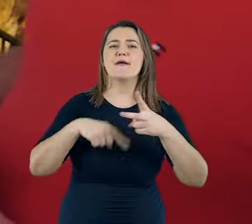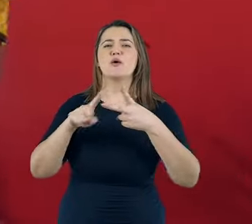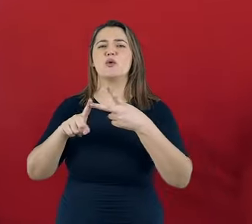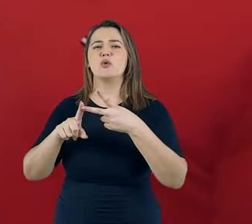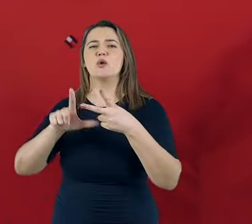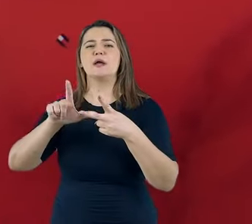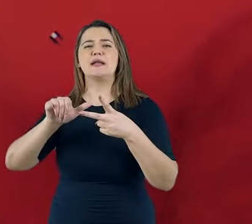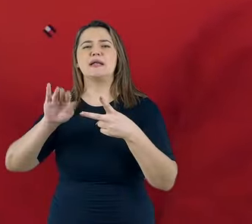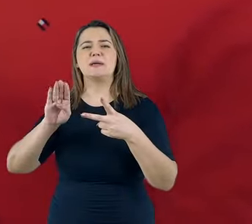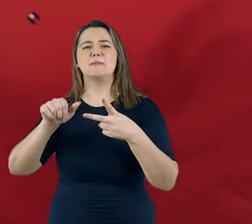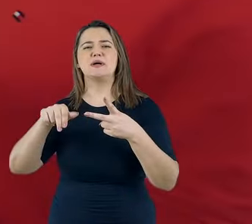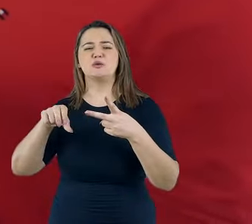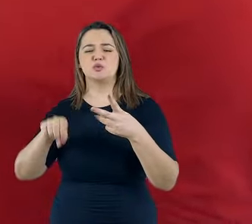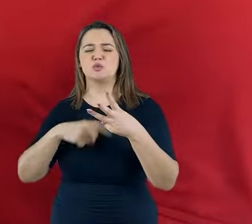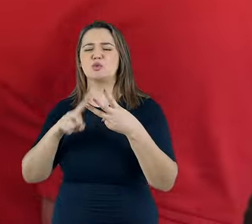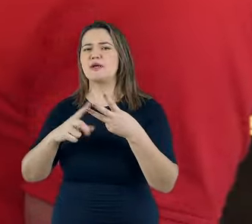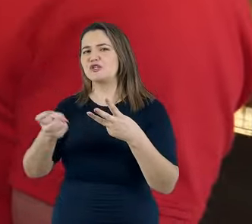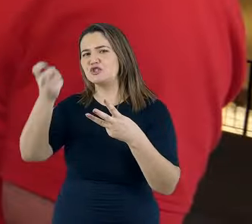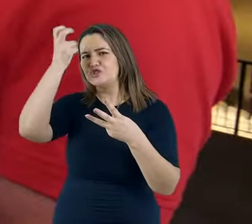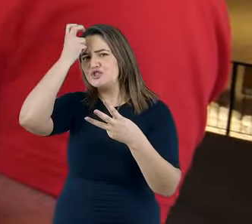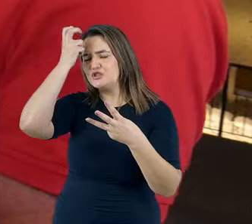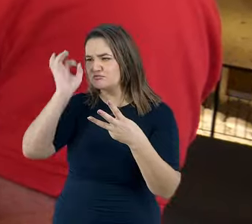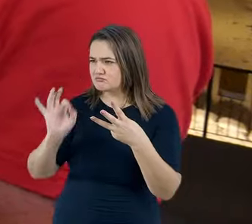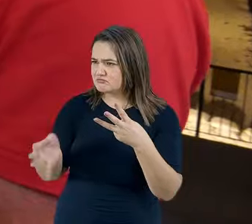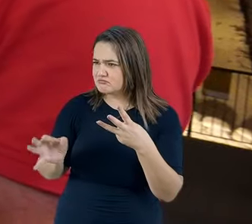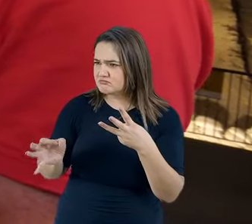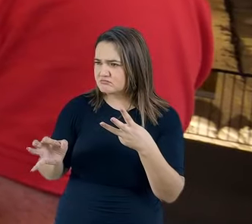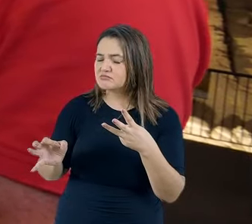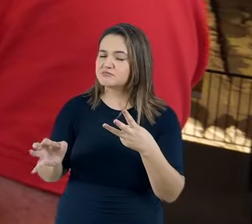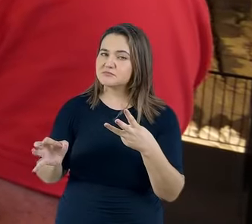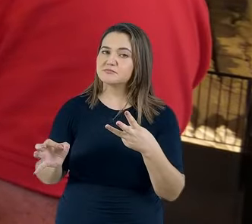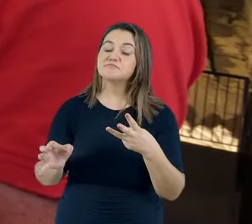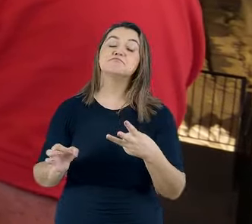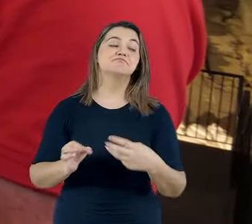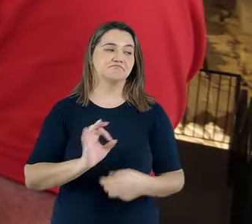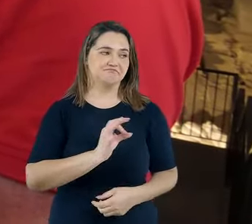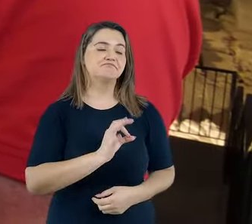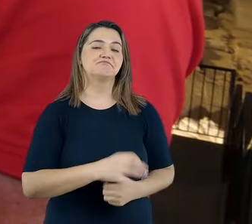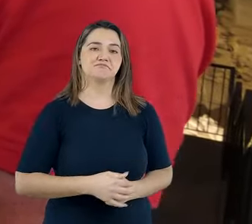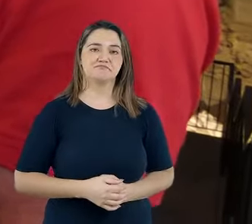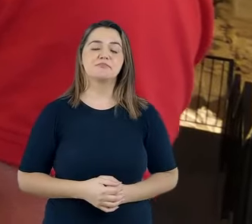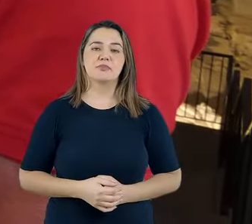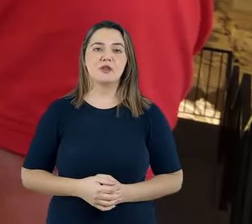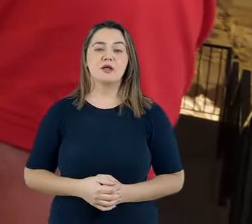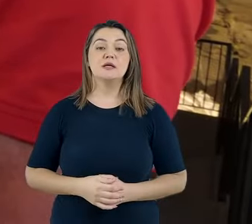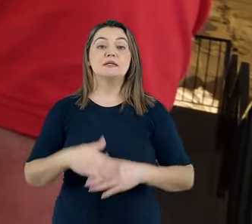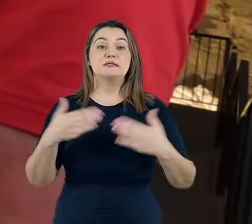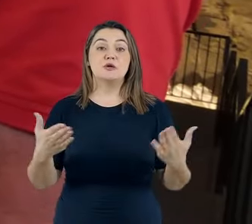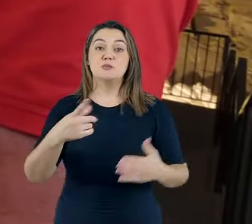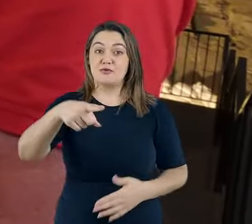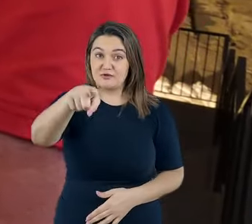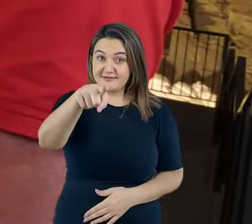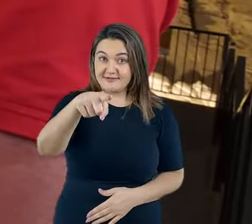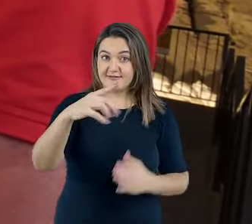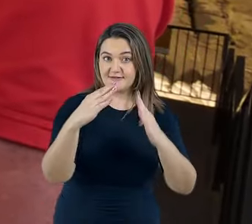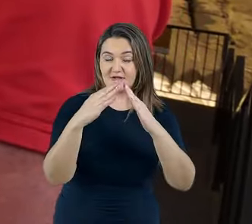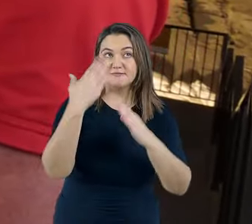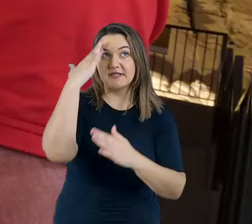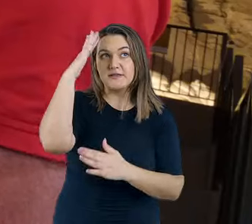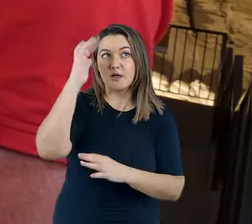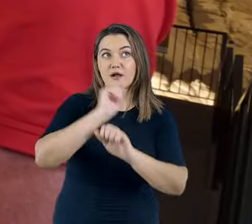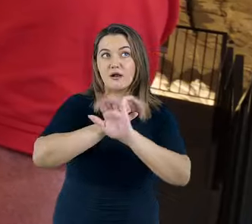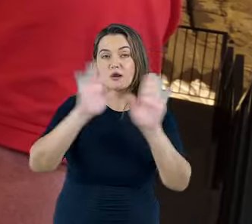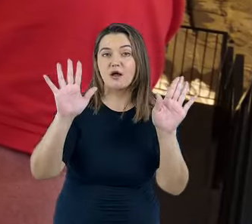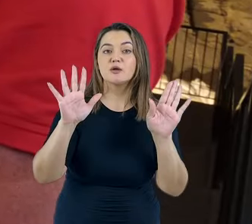Líbano, o Egito, vários desses países do Oriente Médio estiveram sob a tutela desse poderoso império. Então, para que você em